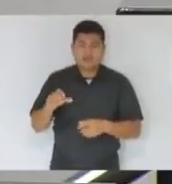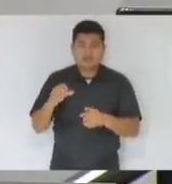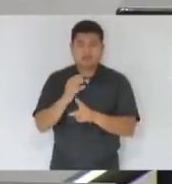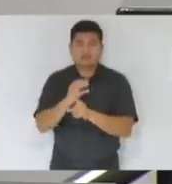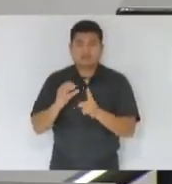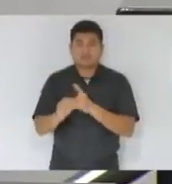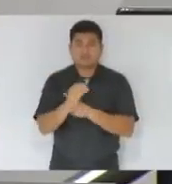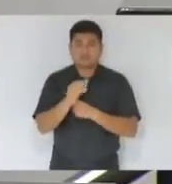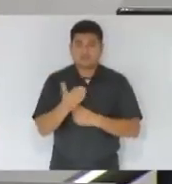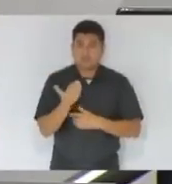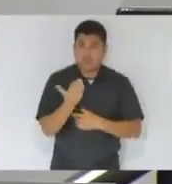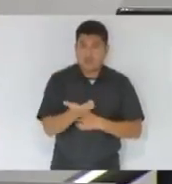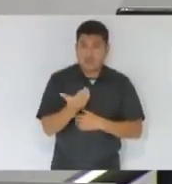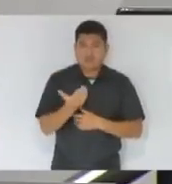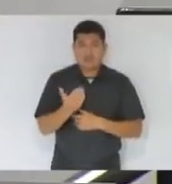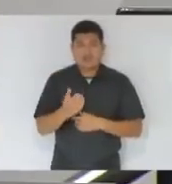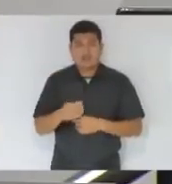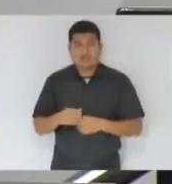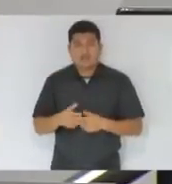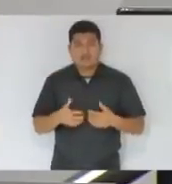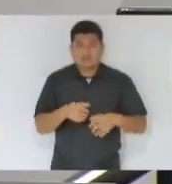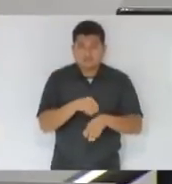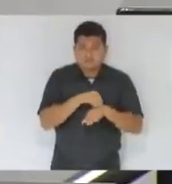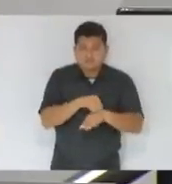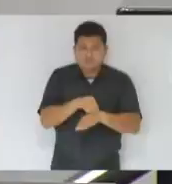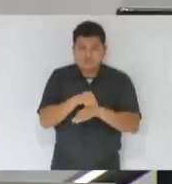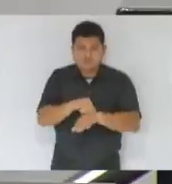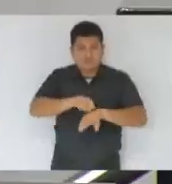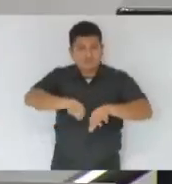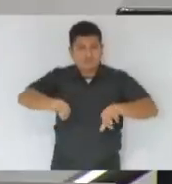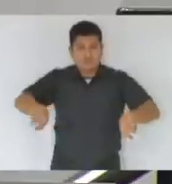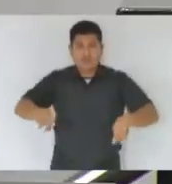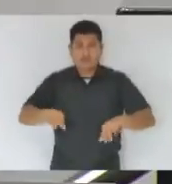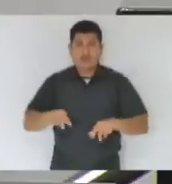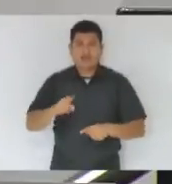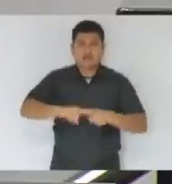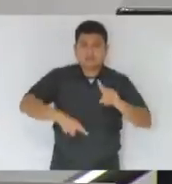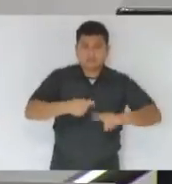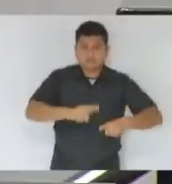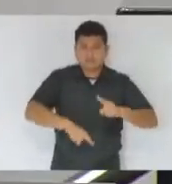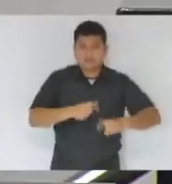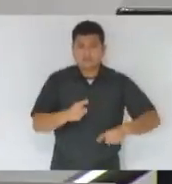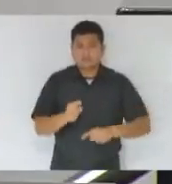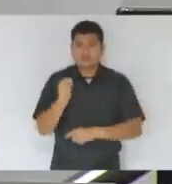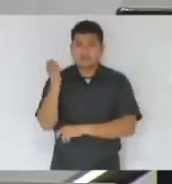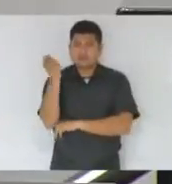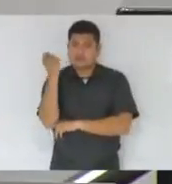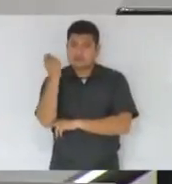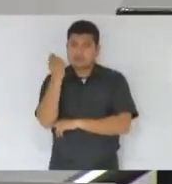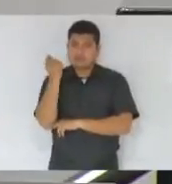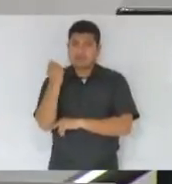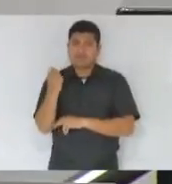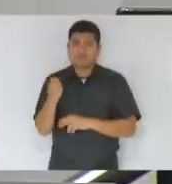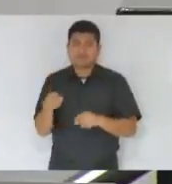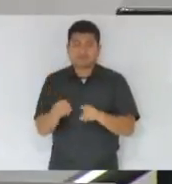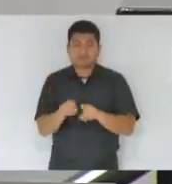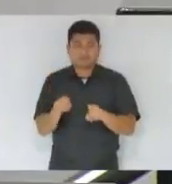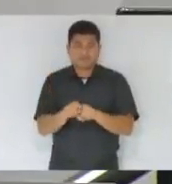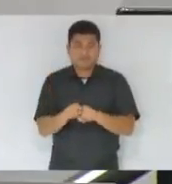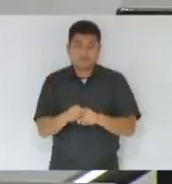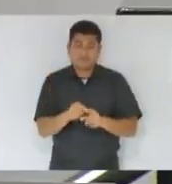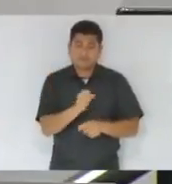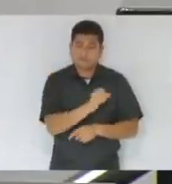maçã, a madeira, os produtos, tanto de um lado do Rio Grande do Sul, de Santa Catarina, para o Rio Grande do Sul e